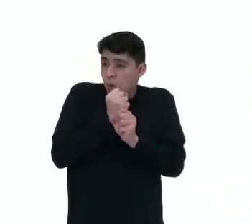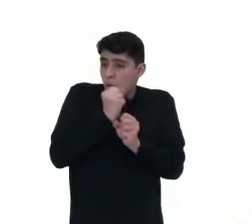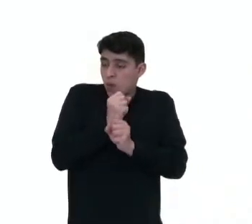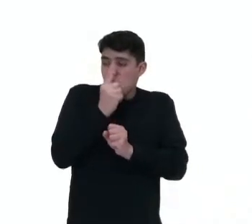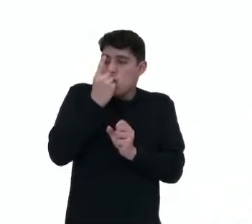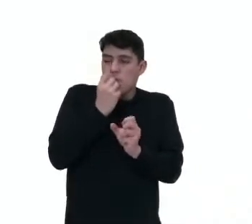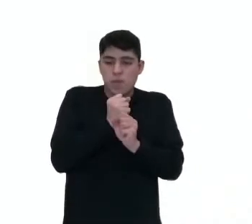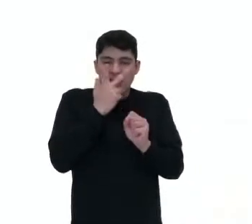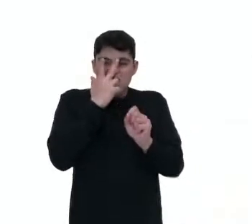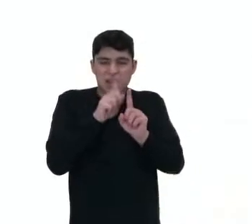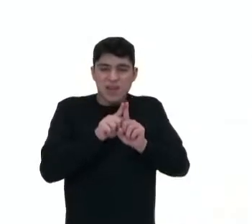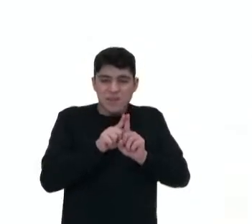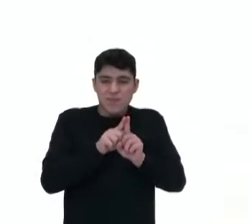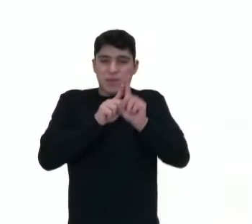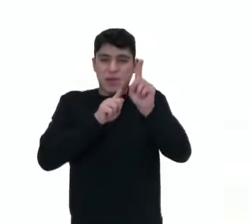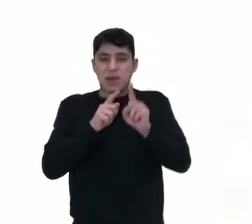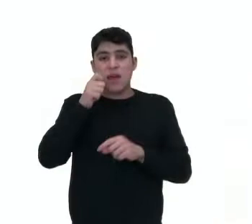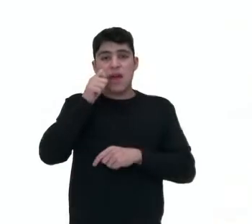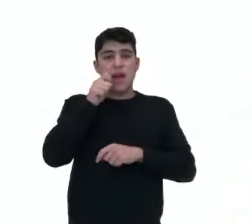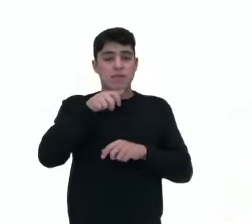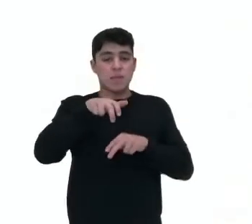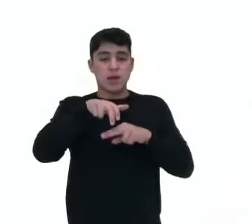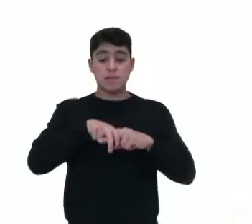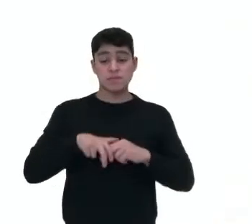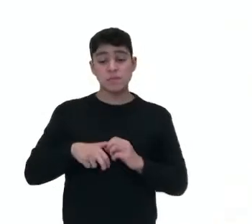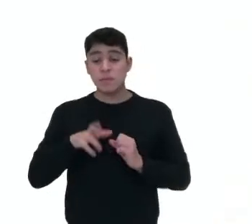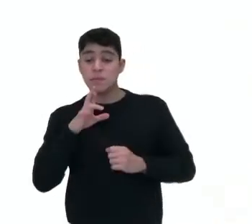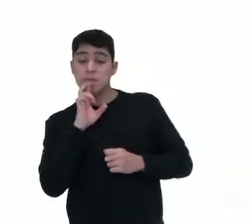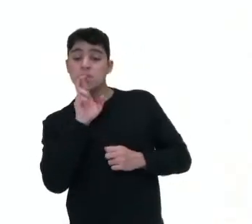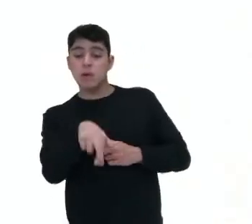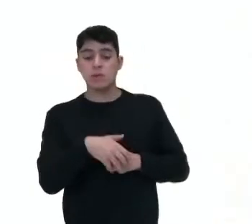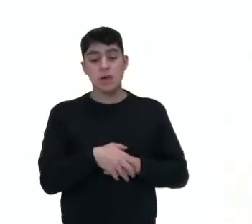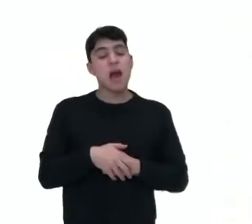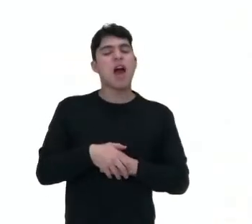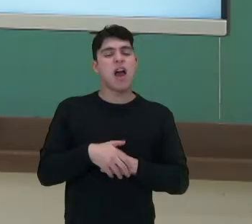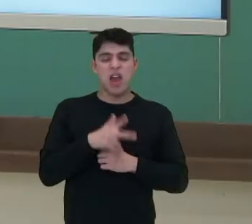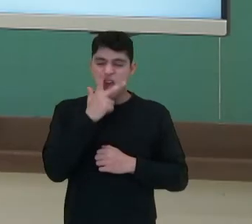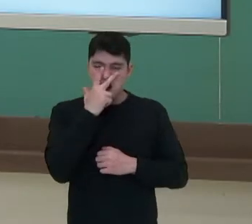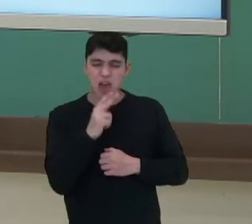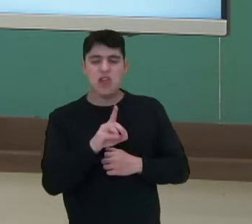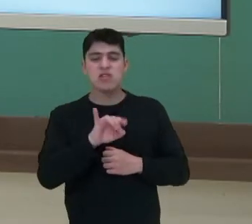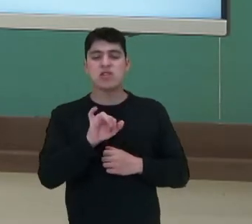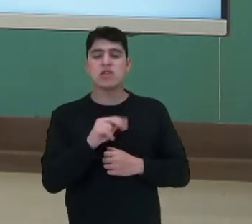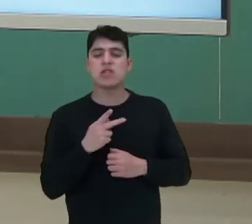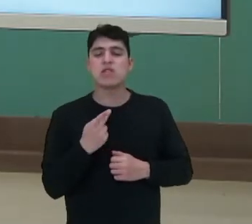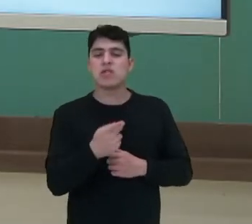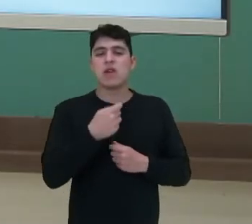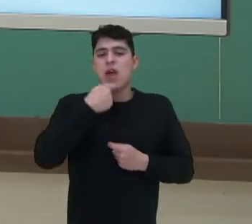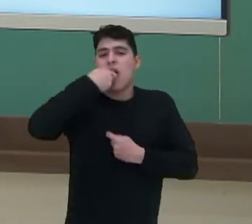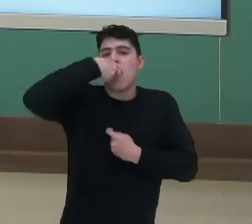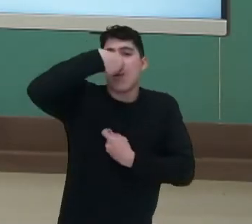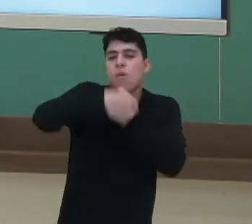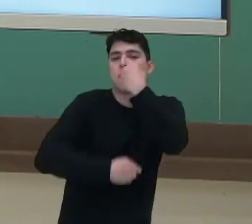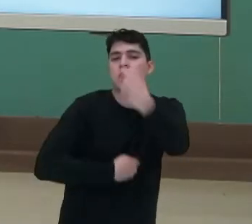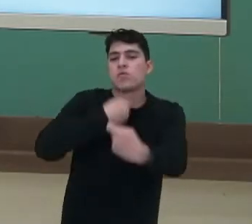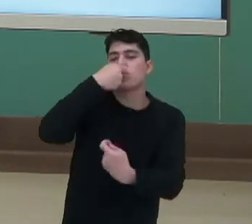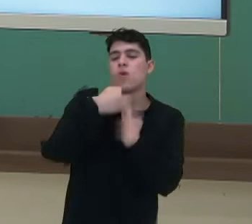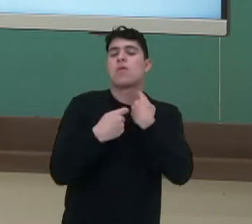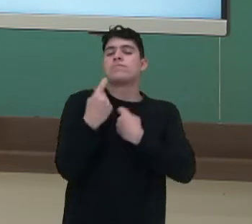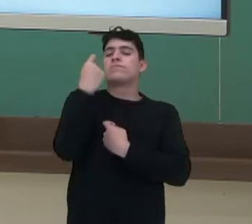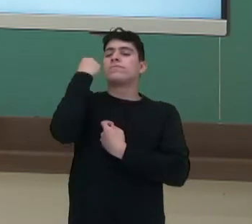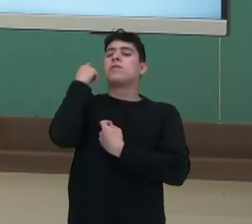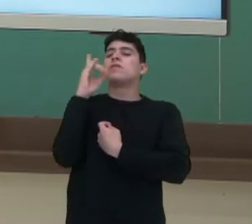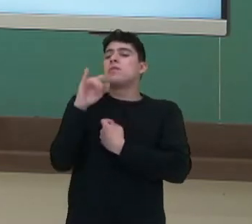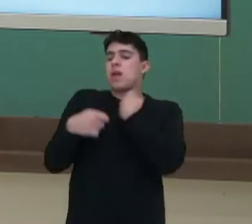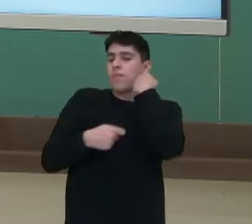IDH mundial. Aí ela responde, deve ter sido naquele dia que a gente almoçou. Então, aqui nós vemos então